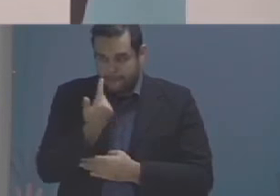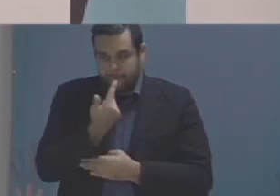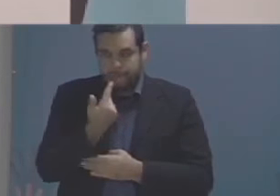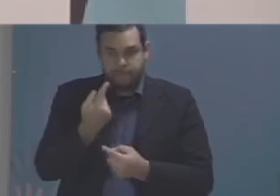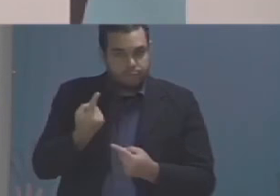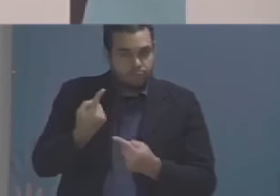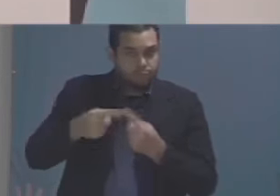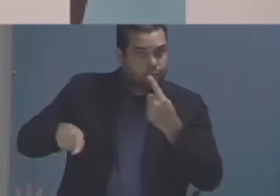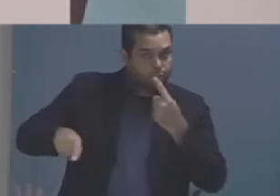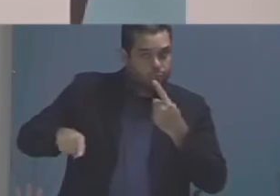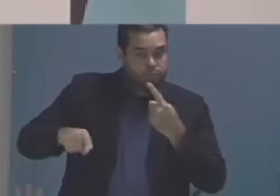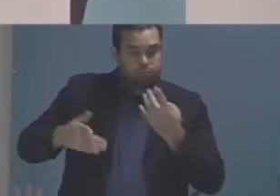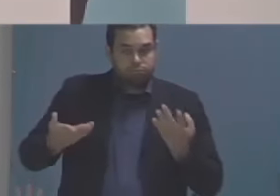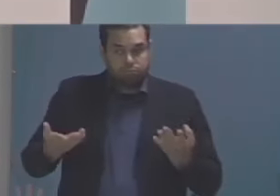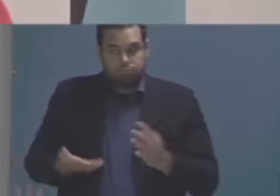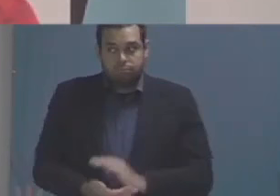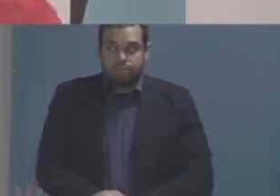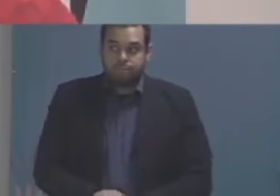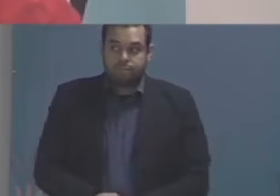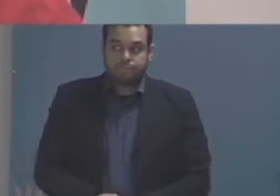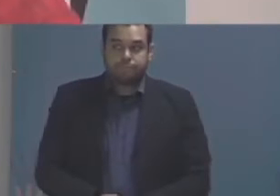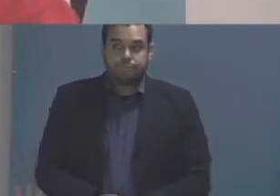discordamos absolutamente disso.